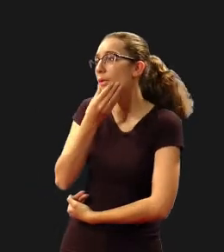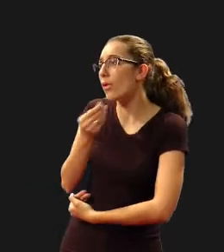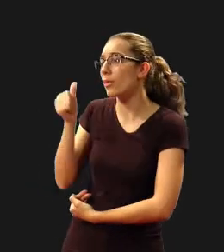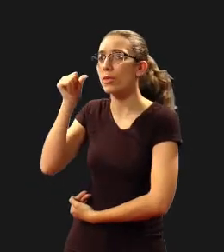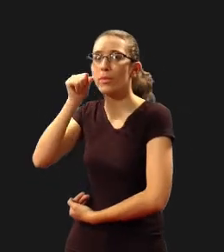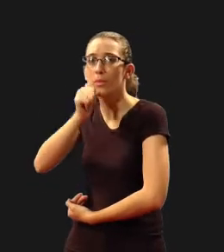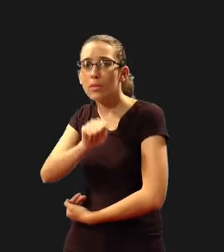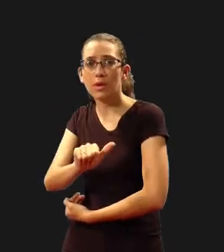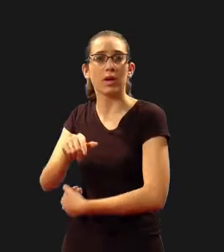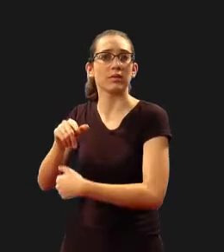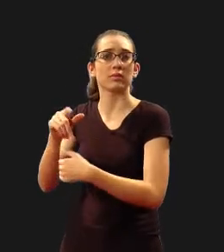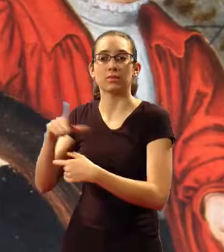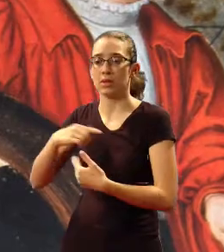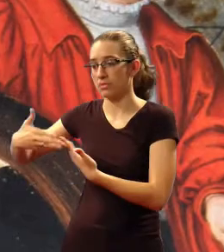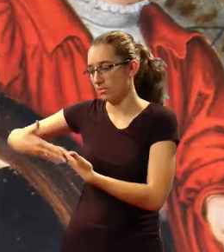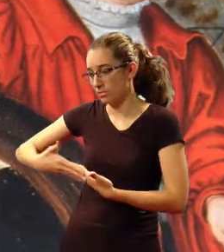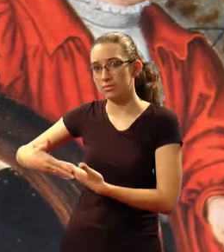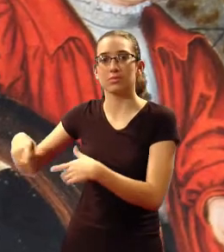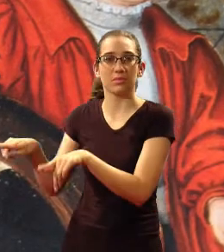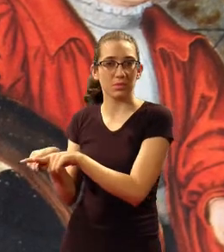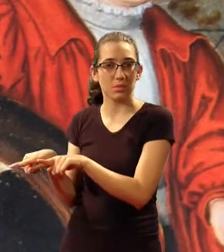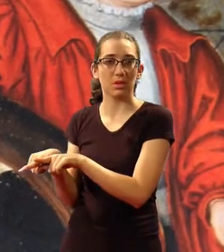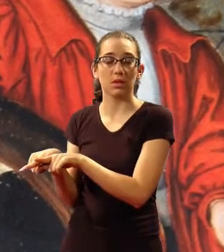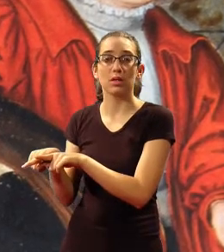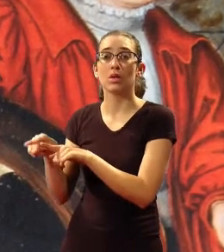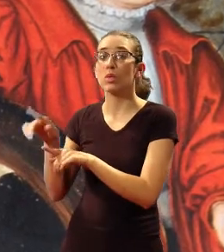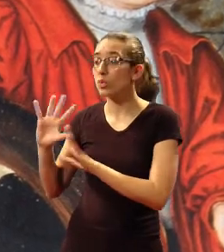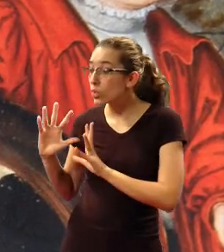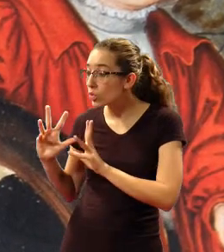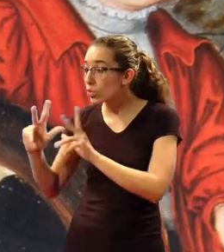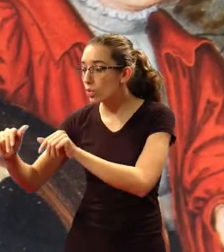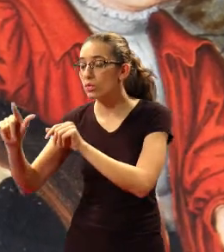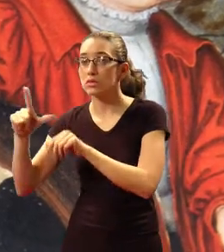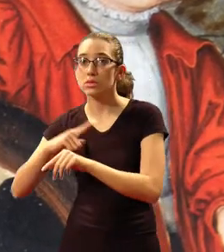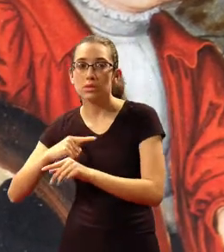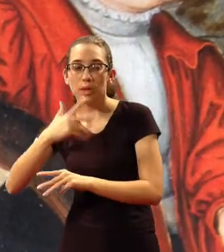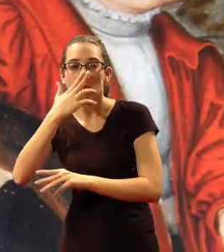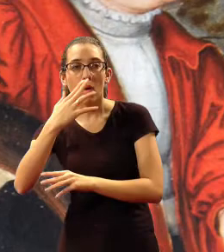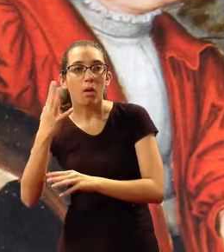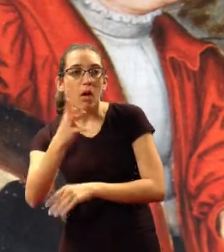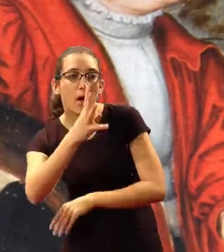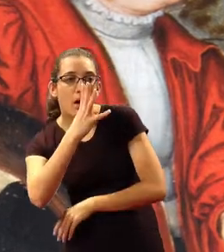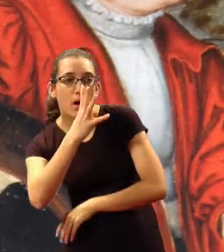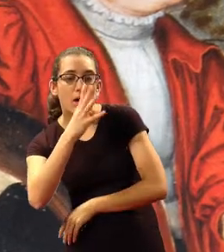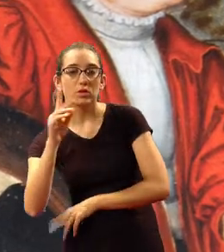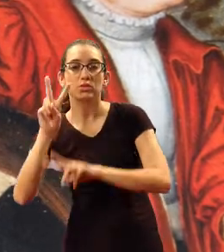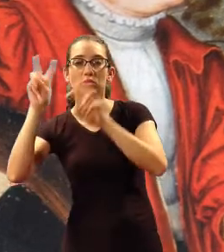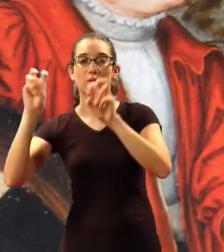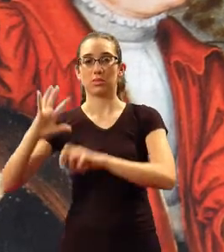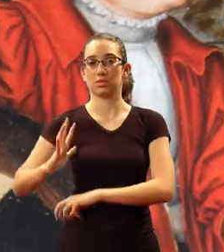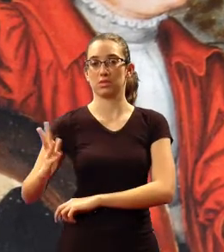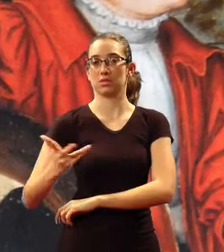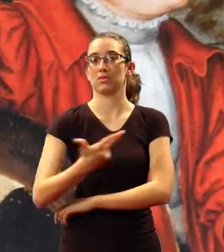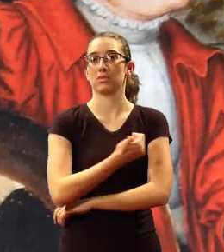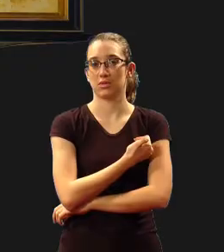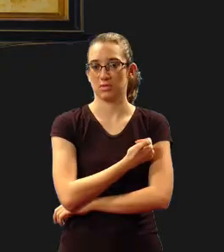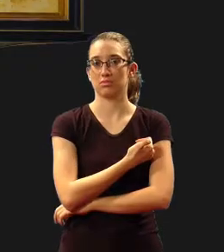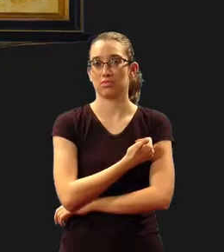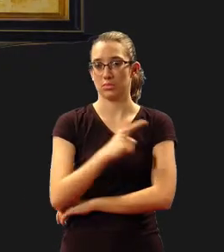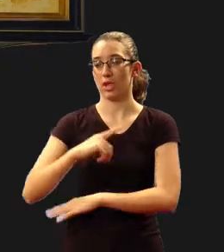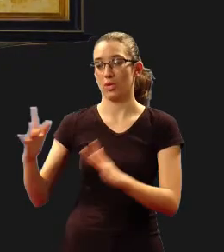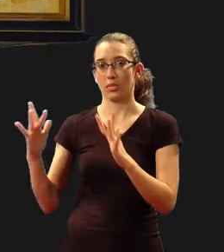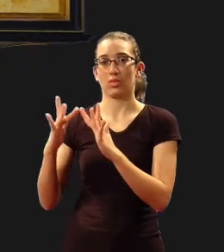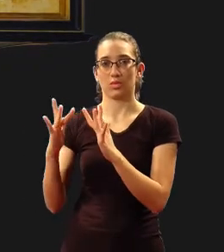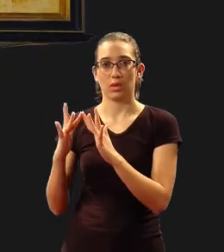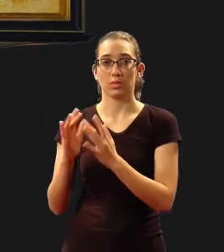mulheres e traz também crianças. Essas crianças têm acesso direto à salvação.